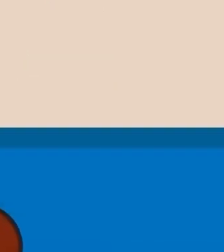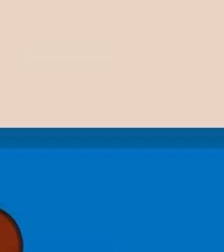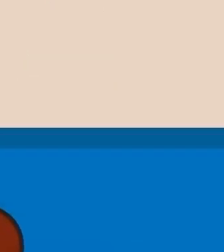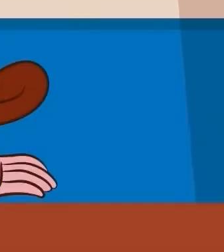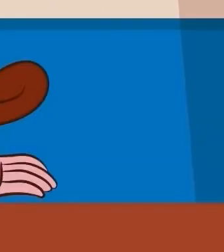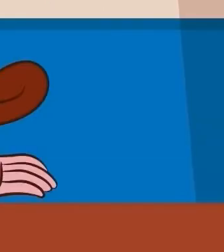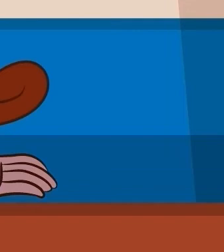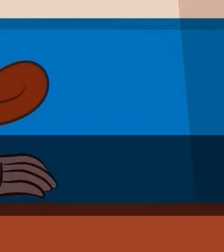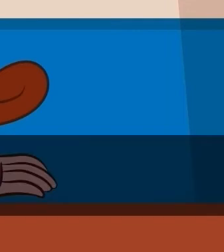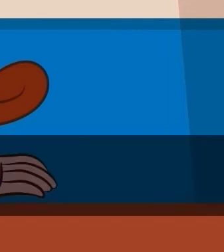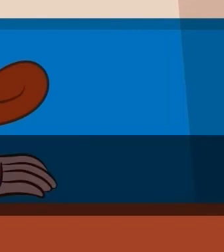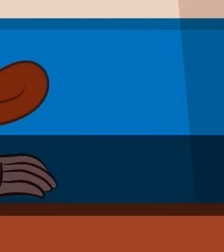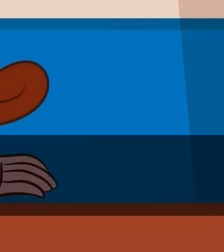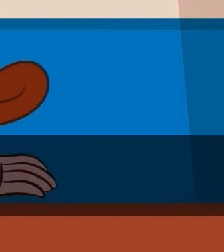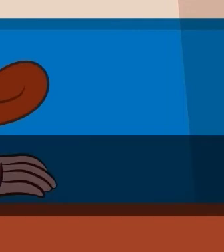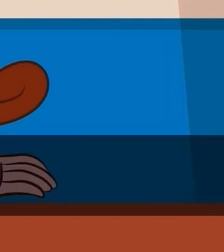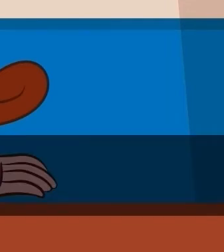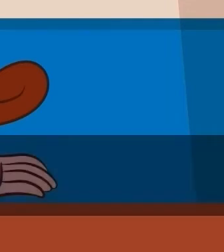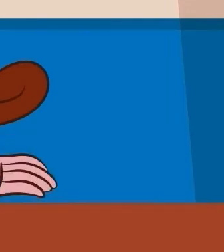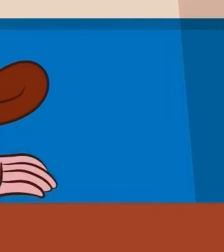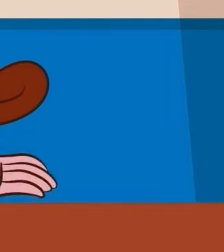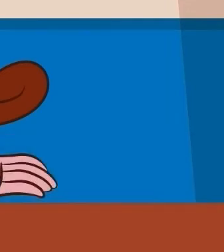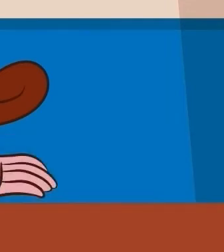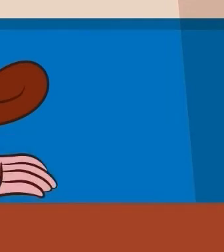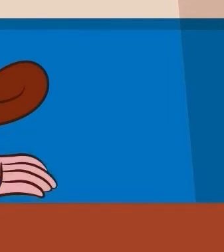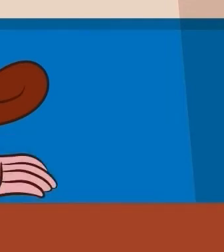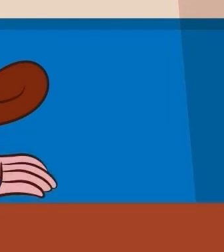Danny. Are they students here?